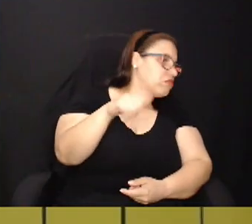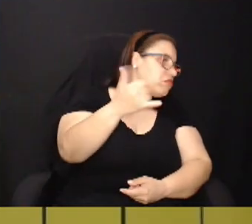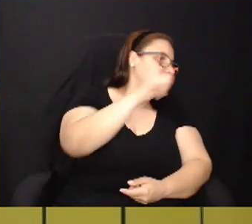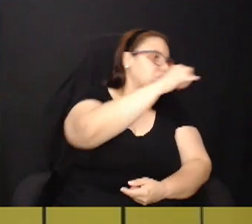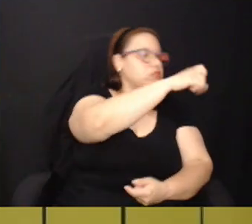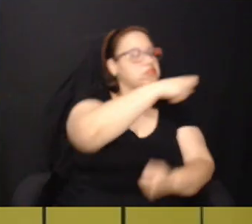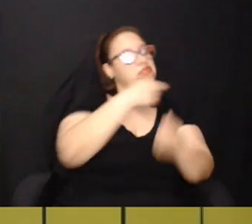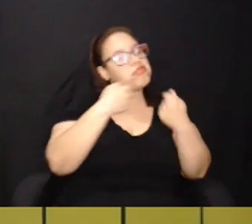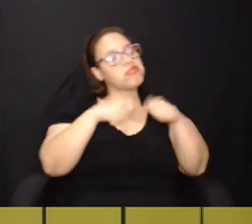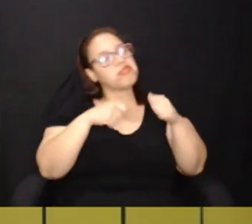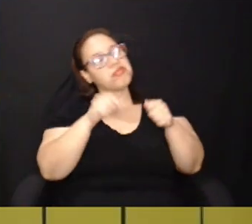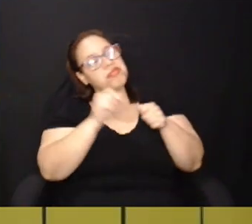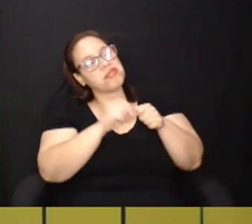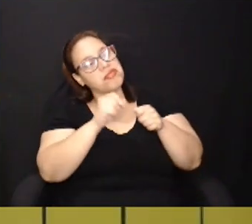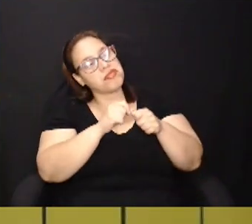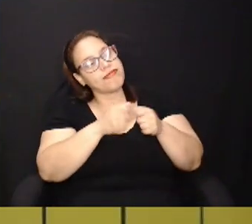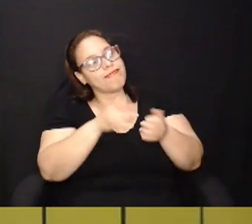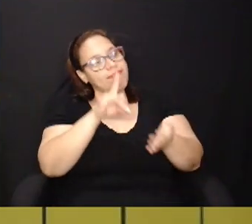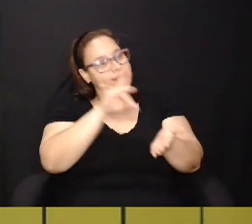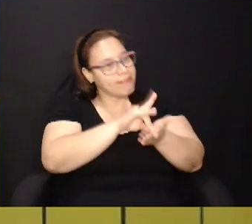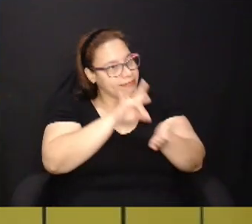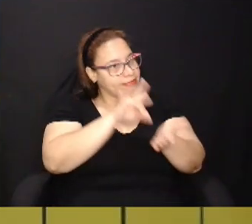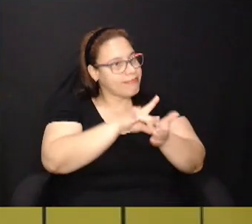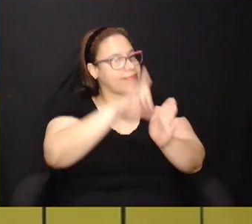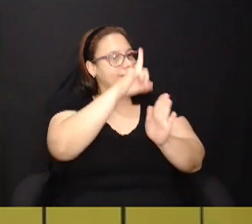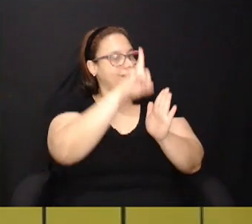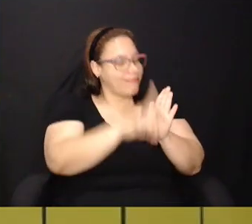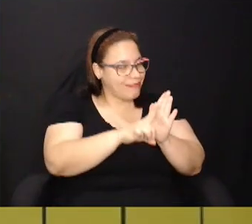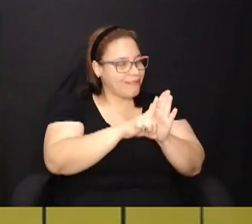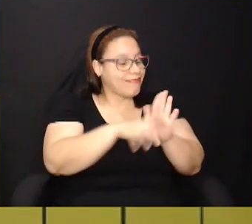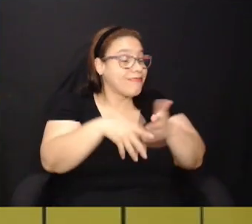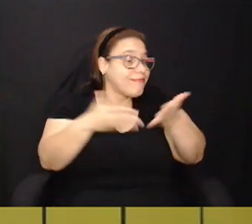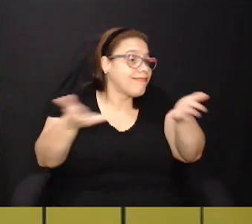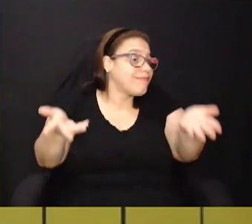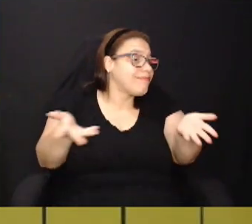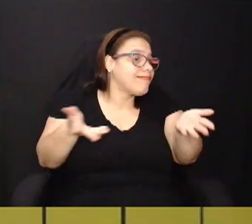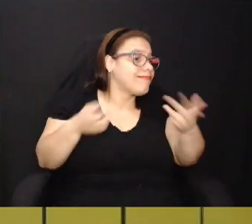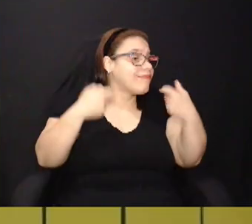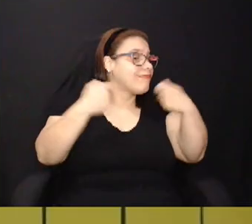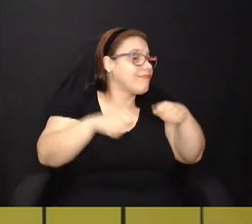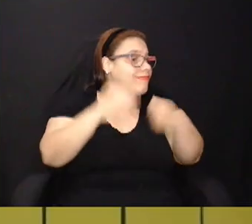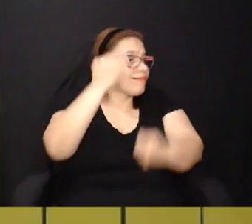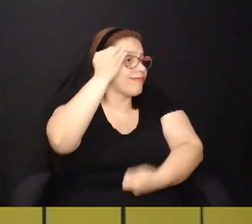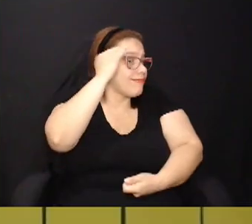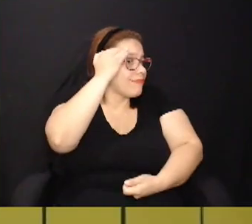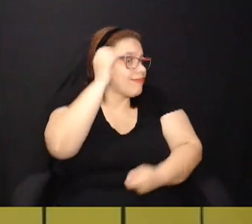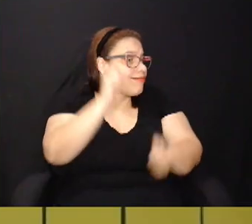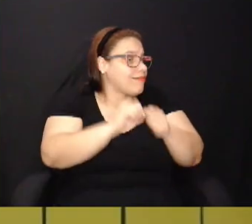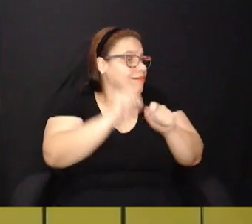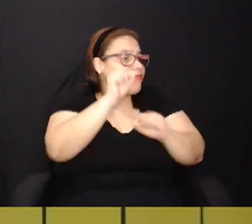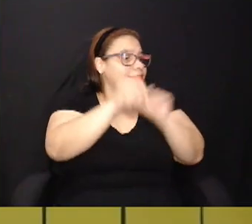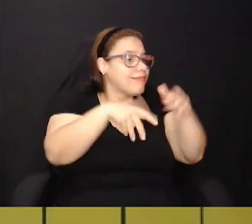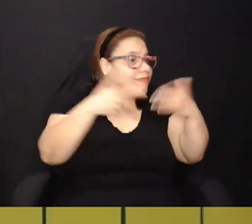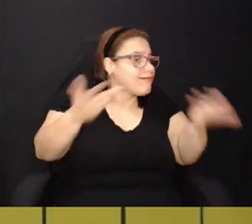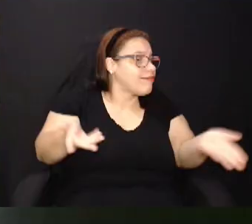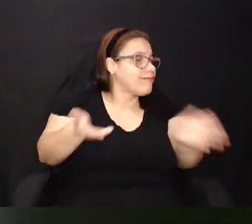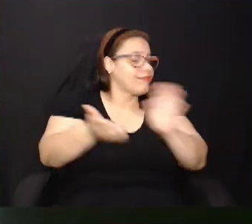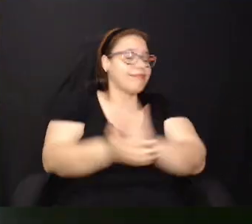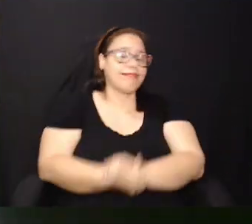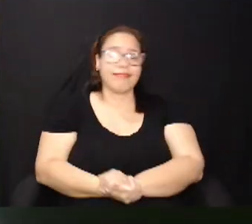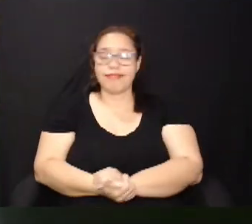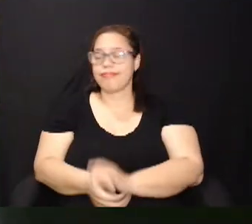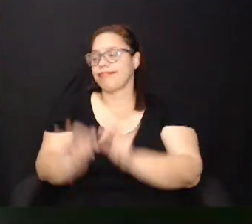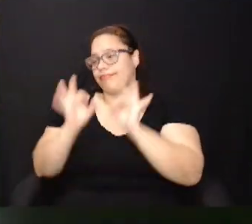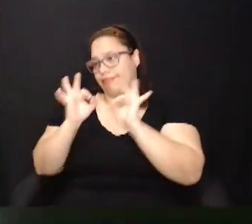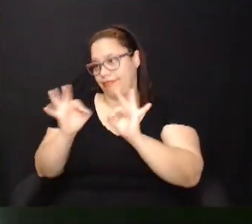precisa fazer valer os seus direitos. Então, eu preciso entender e fazer o quê? Perfeito. Eu vou